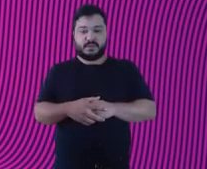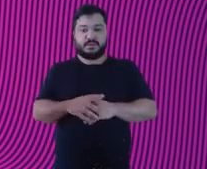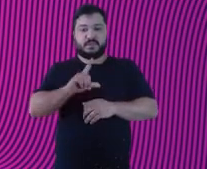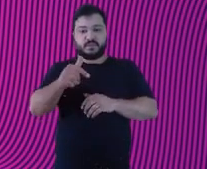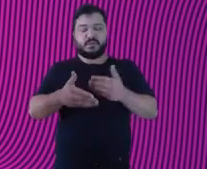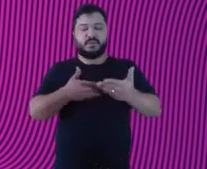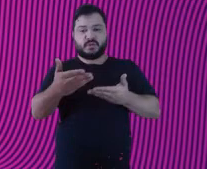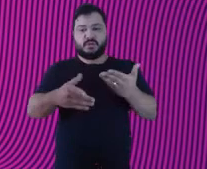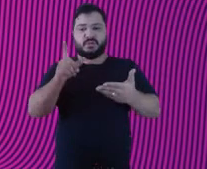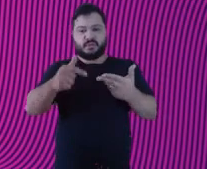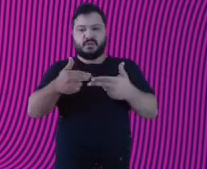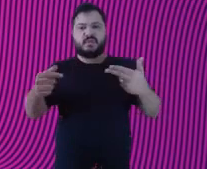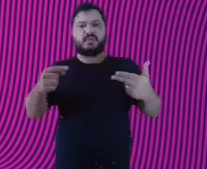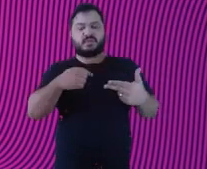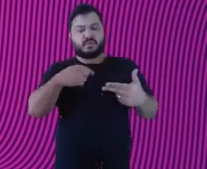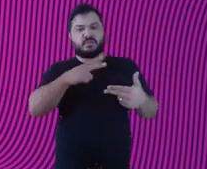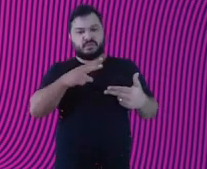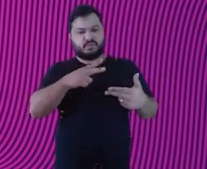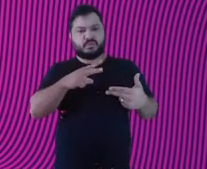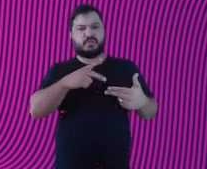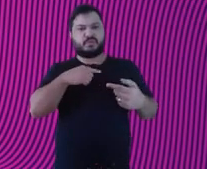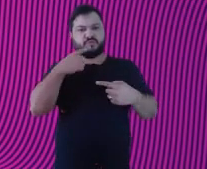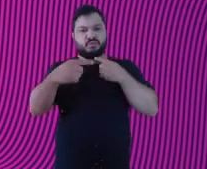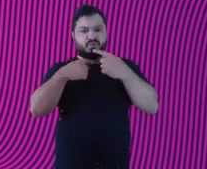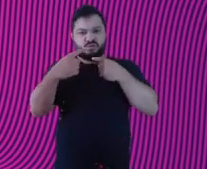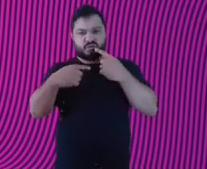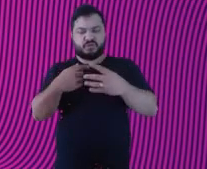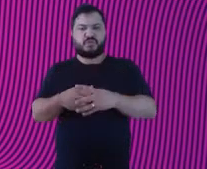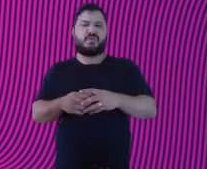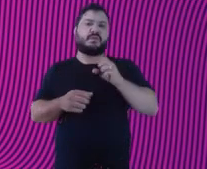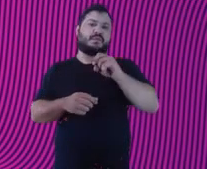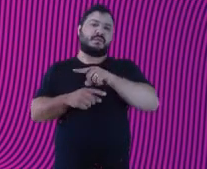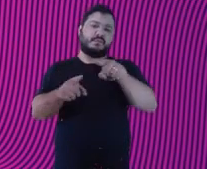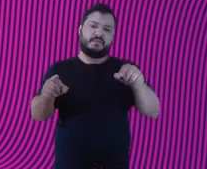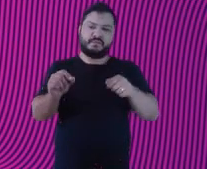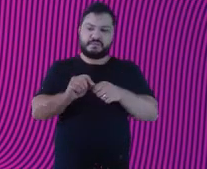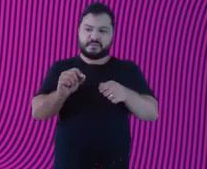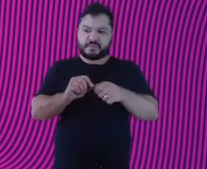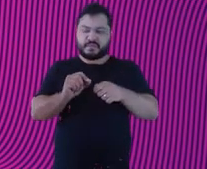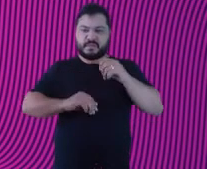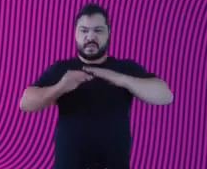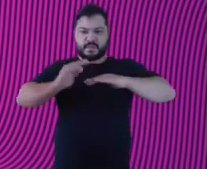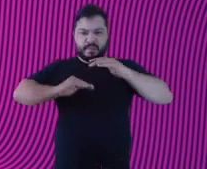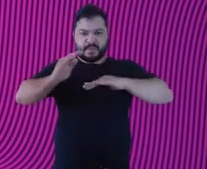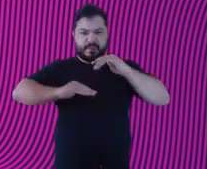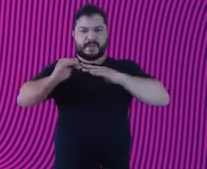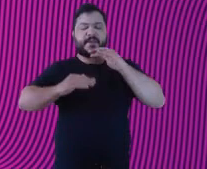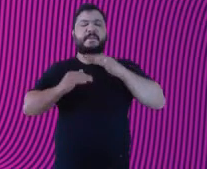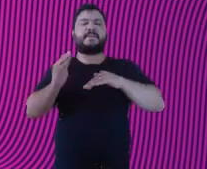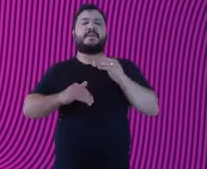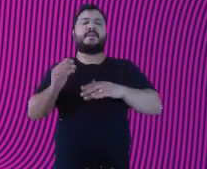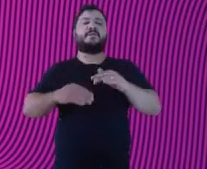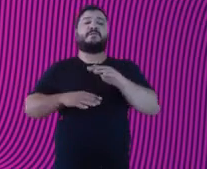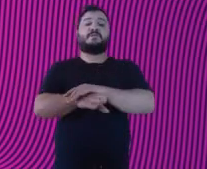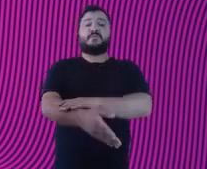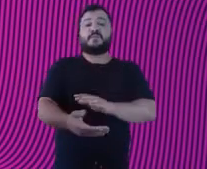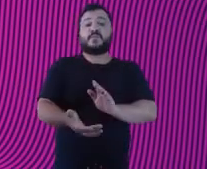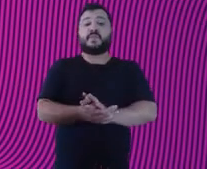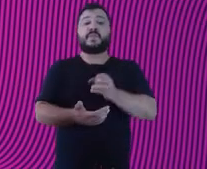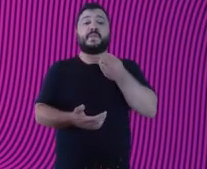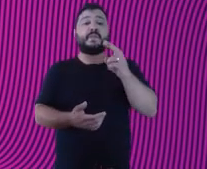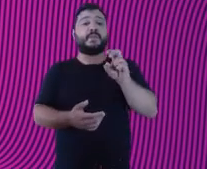que é uma questão que eu tenho, particularmente, eu tenho dúvida se vocês fazem isso na prática de rotina ou se